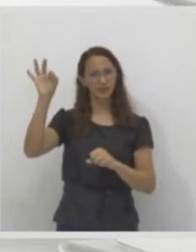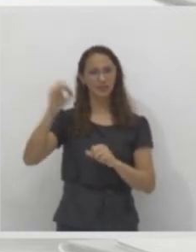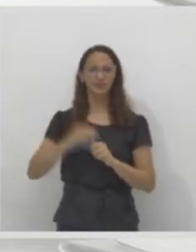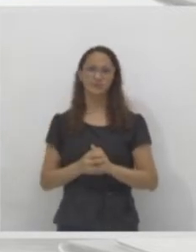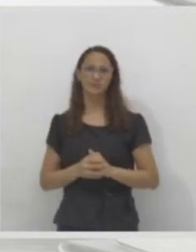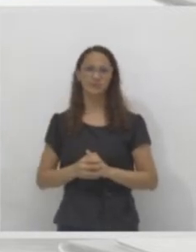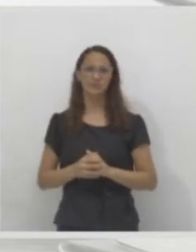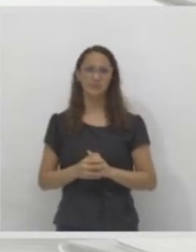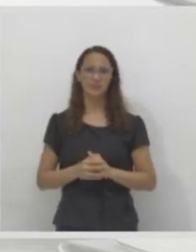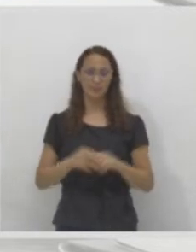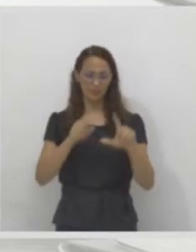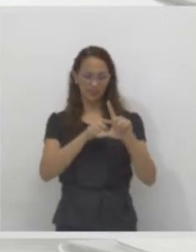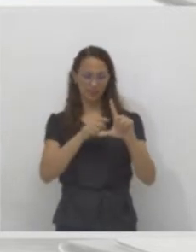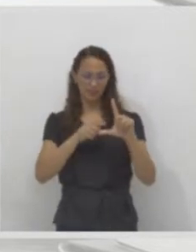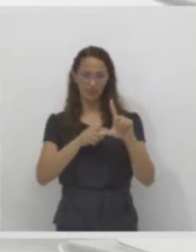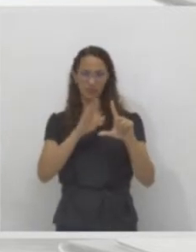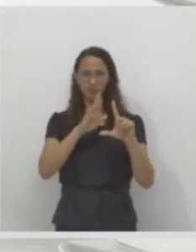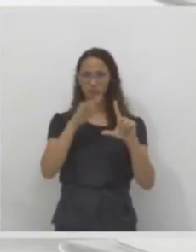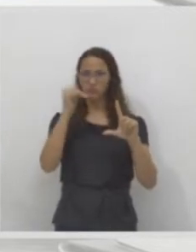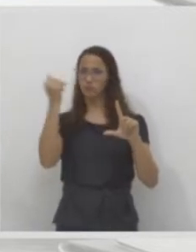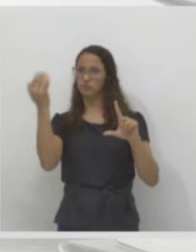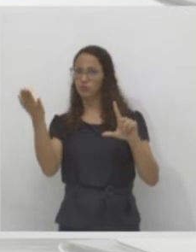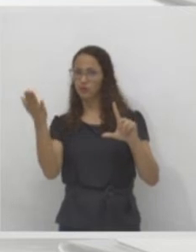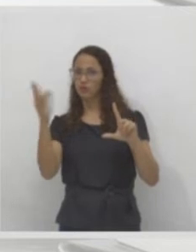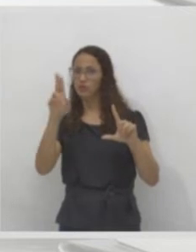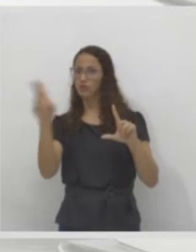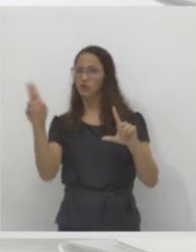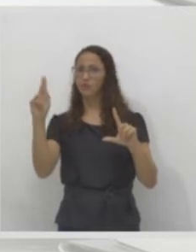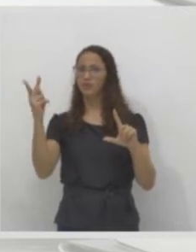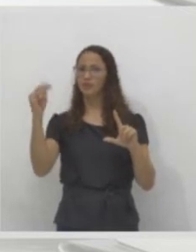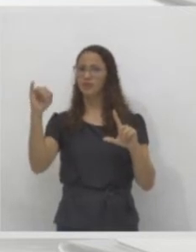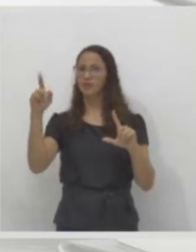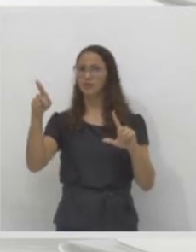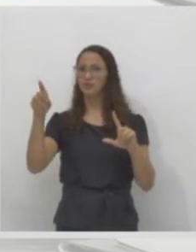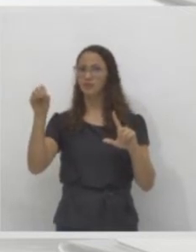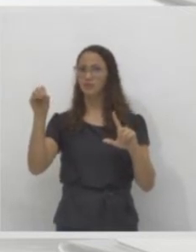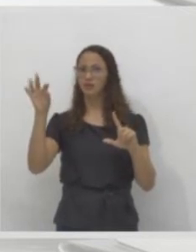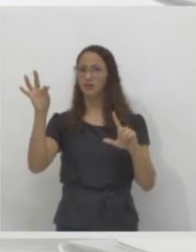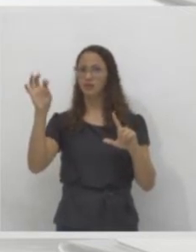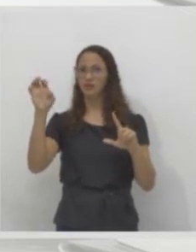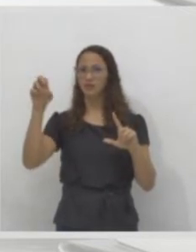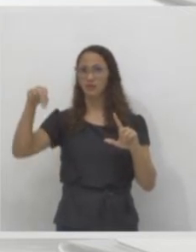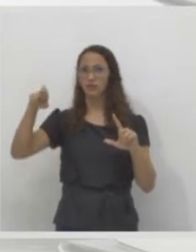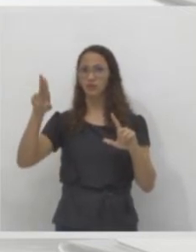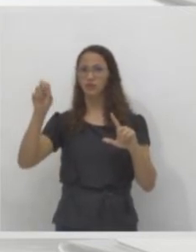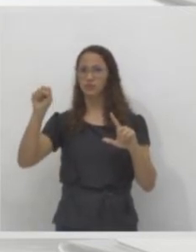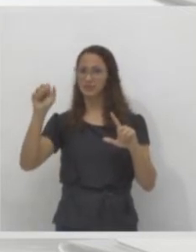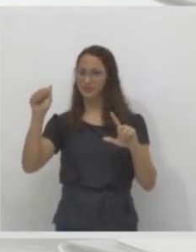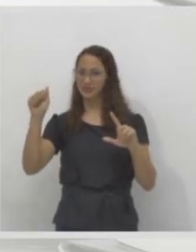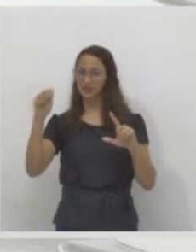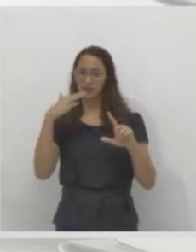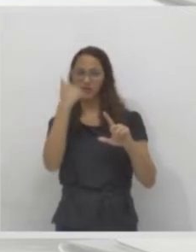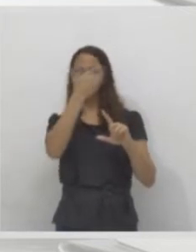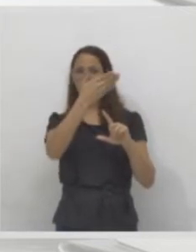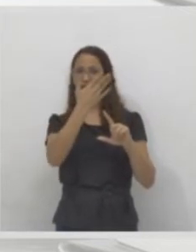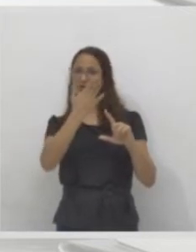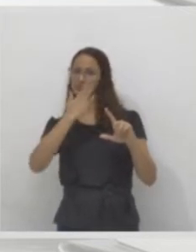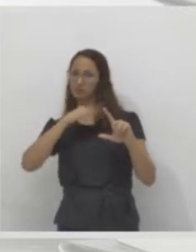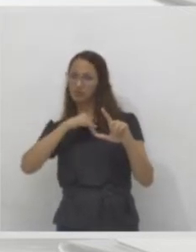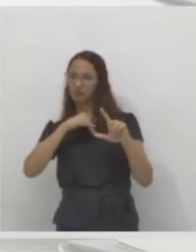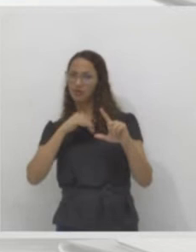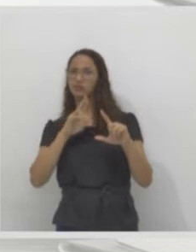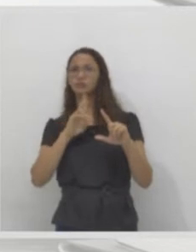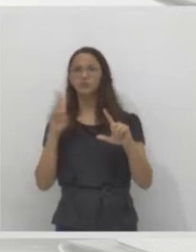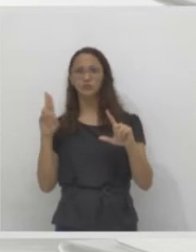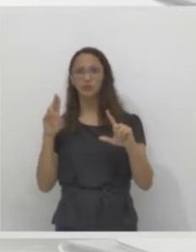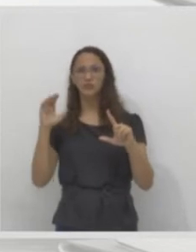de hipotenusa e os outros lados são chamados de catetos. Eu não vou detalhar isso